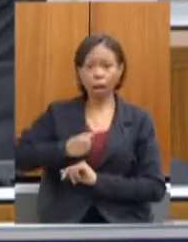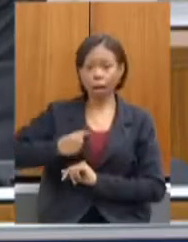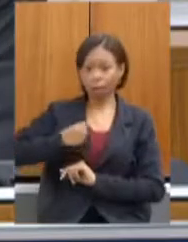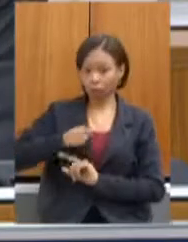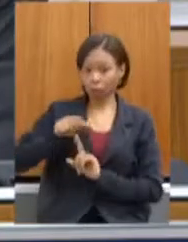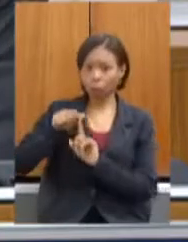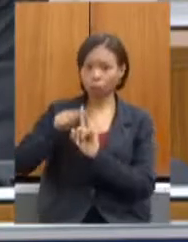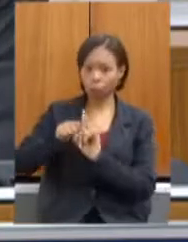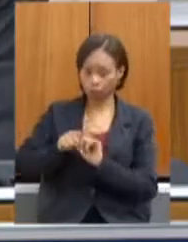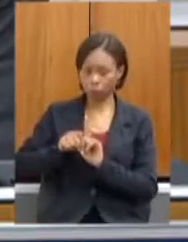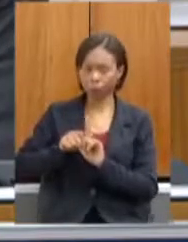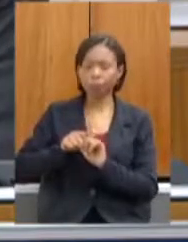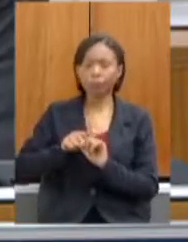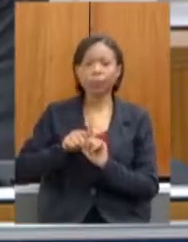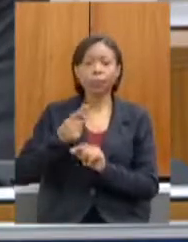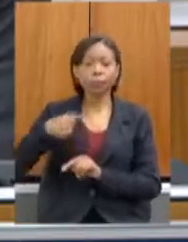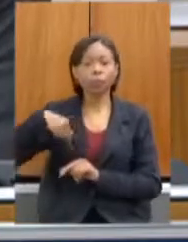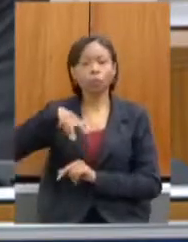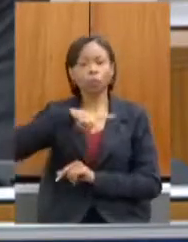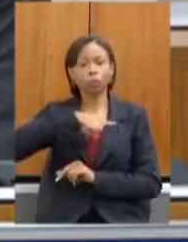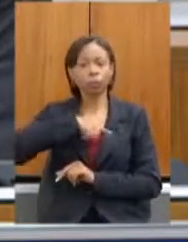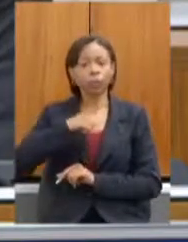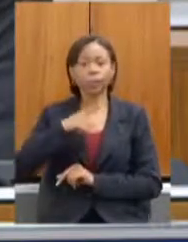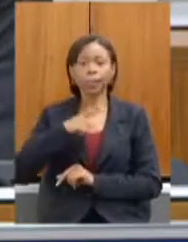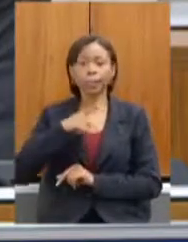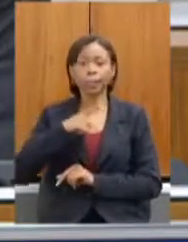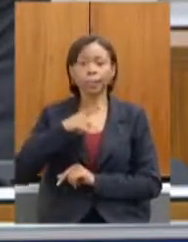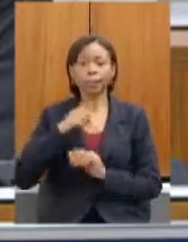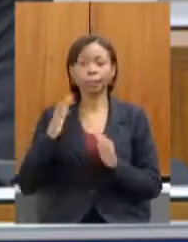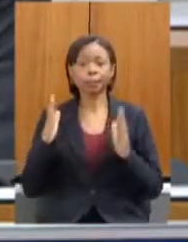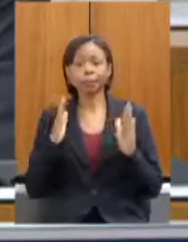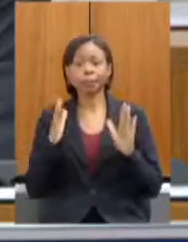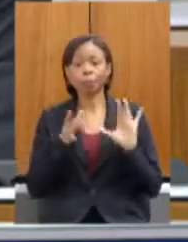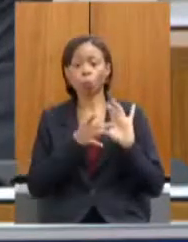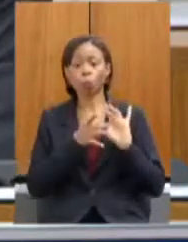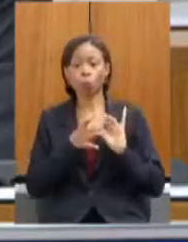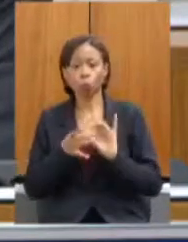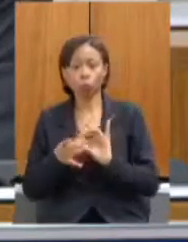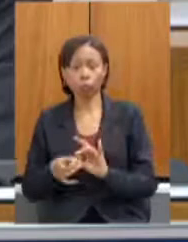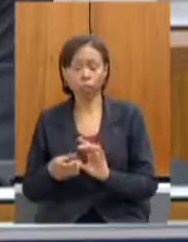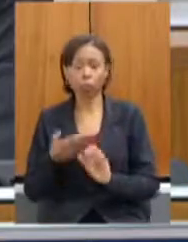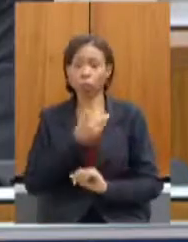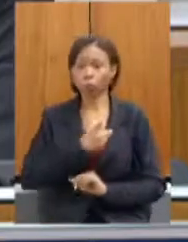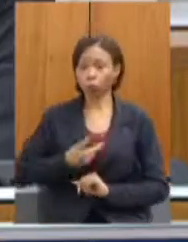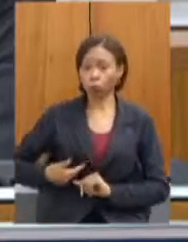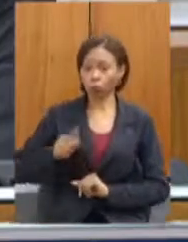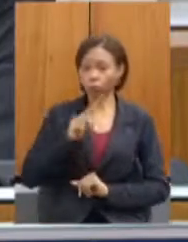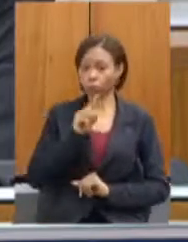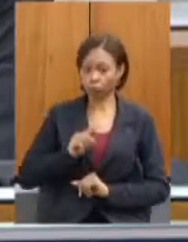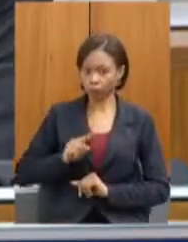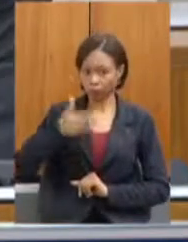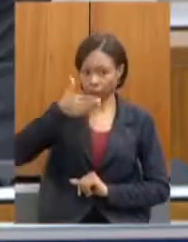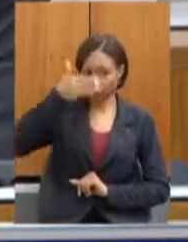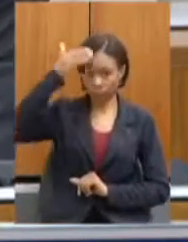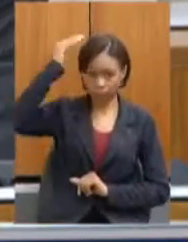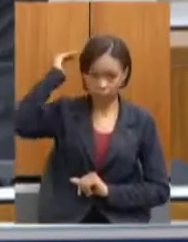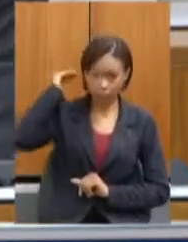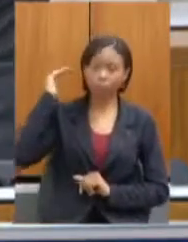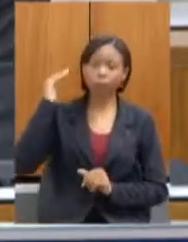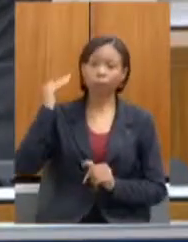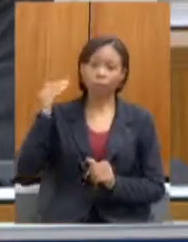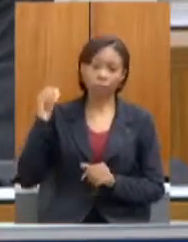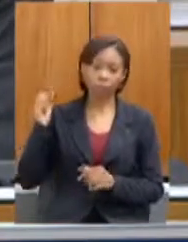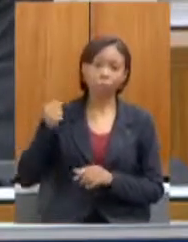é nós estamos dentro de um cenário que o que foi herdado pelo Governador Romeu Zema em Franca a